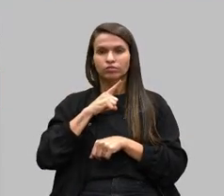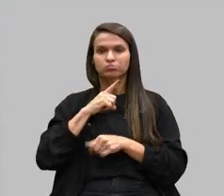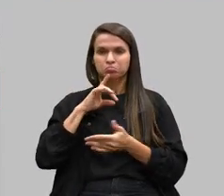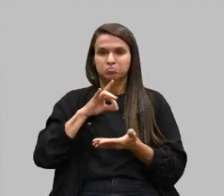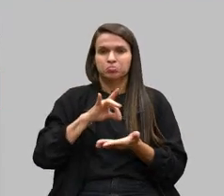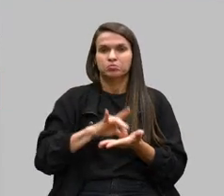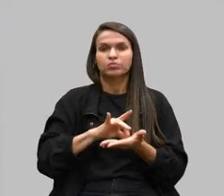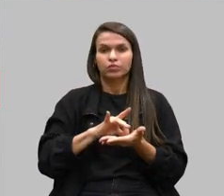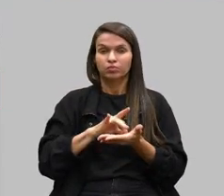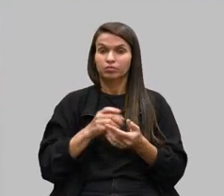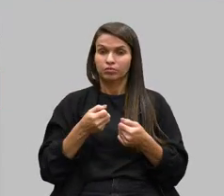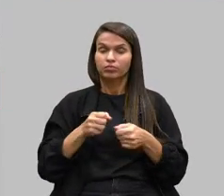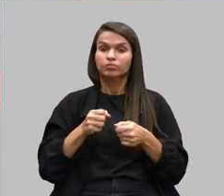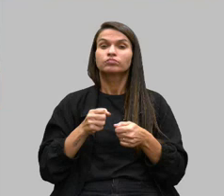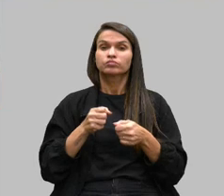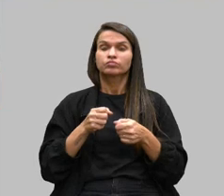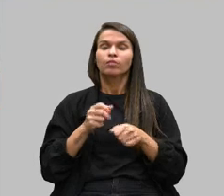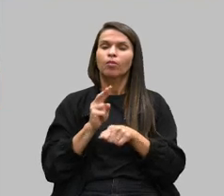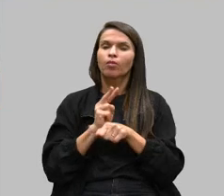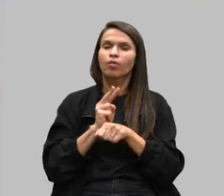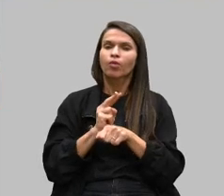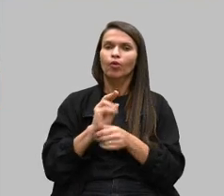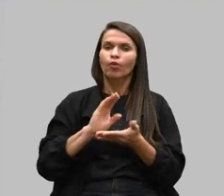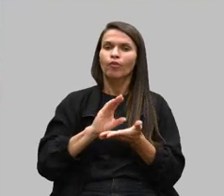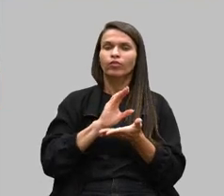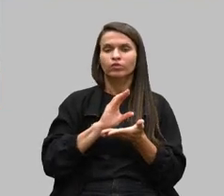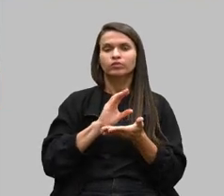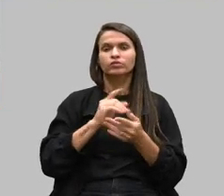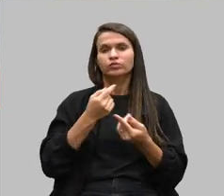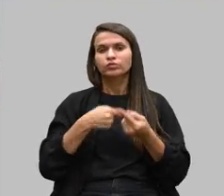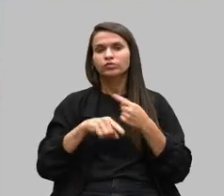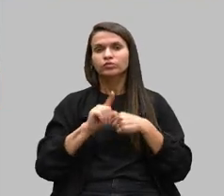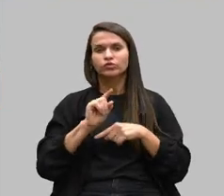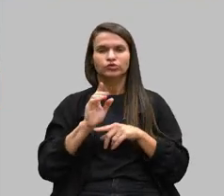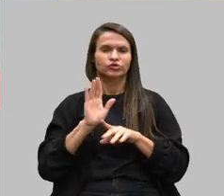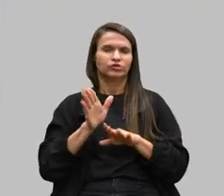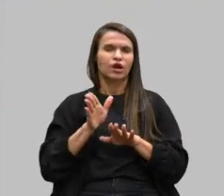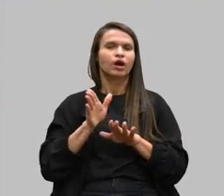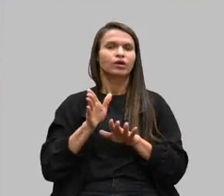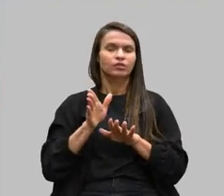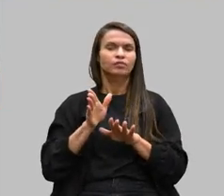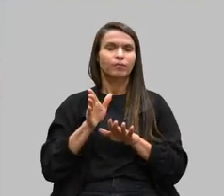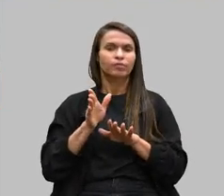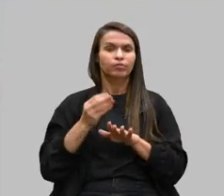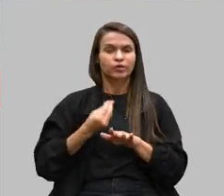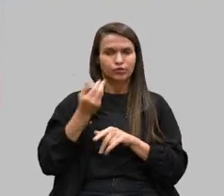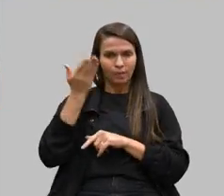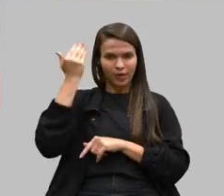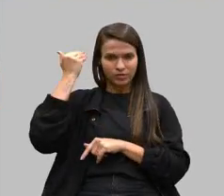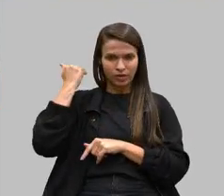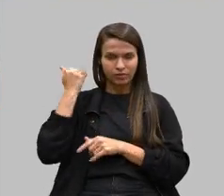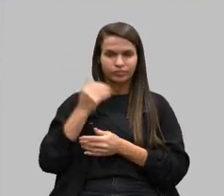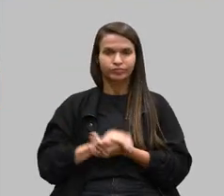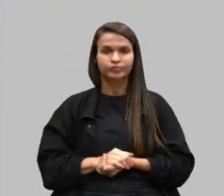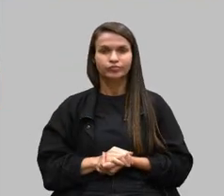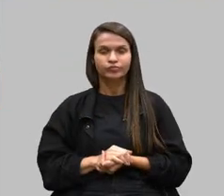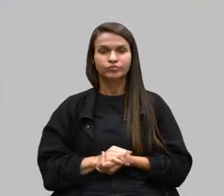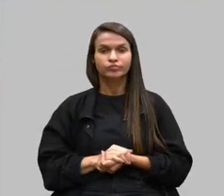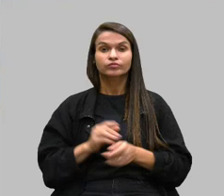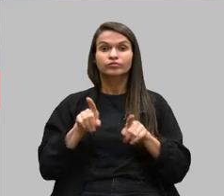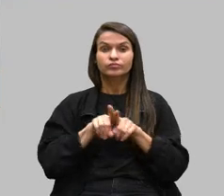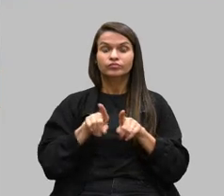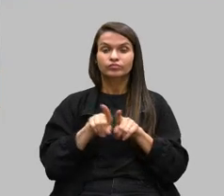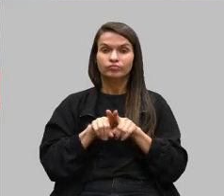é necessário manter com os investimentos e também restabelecer o que foi do passado e para a isso nós temos